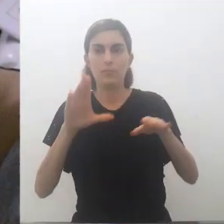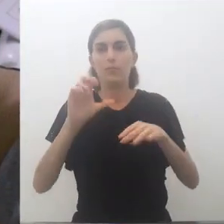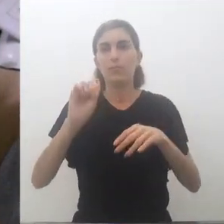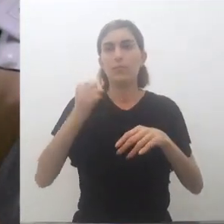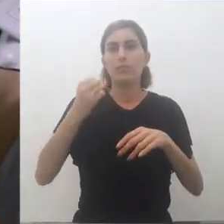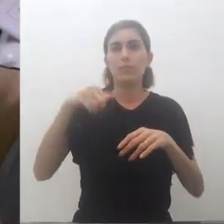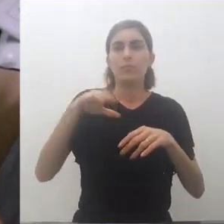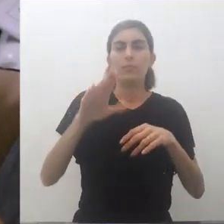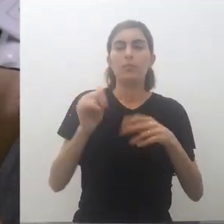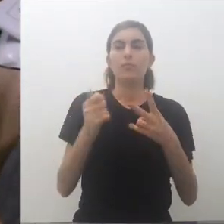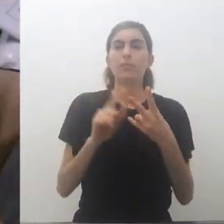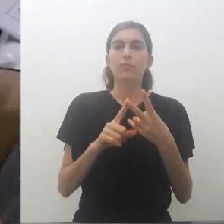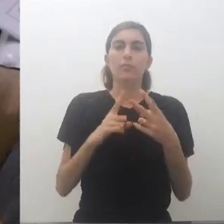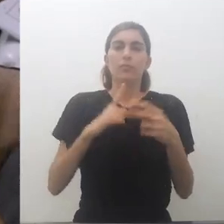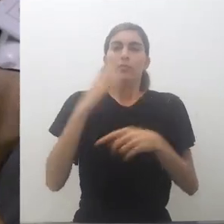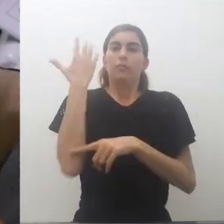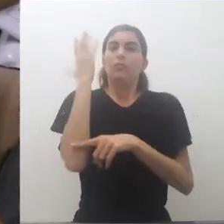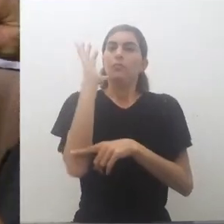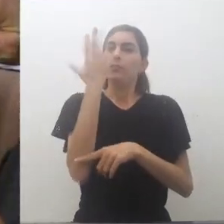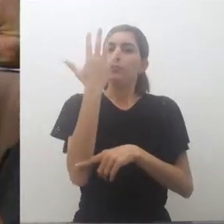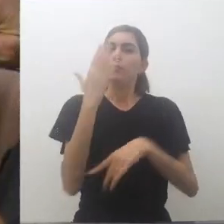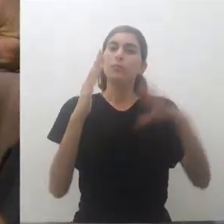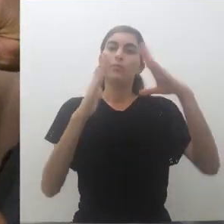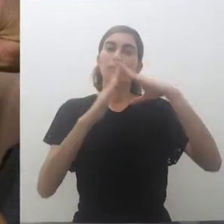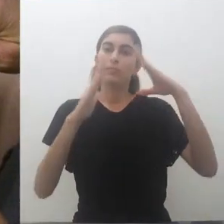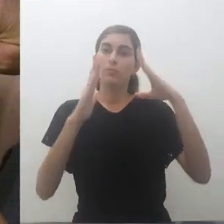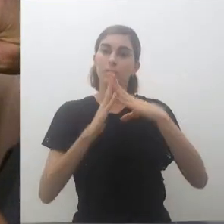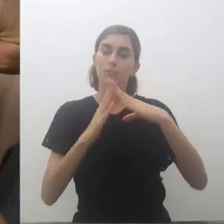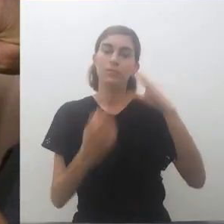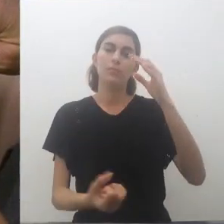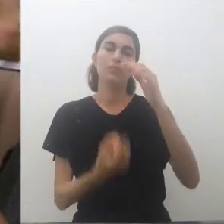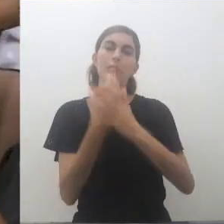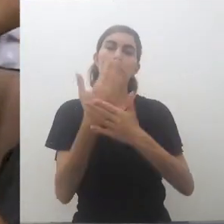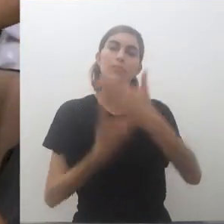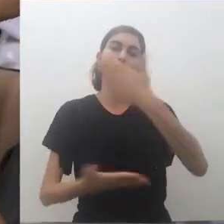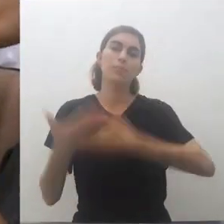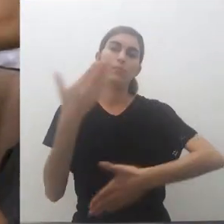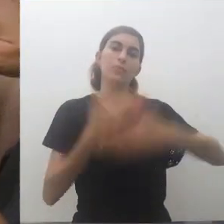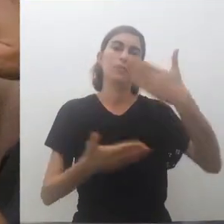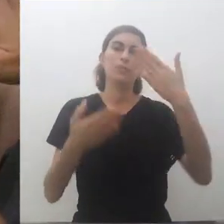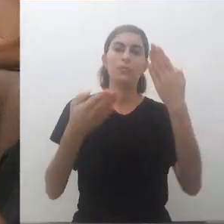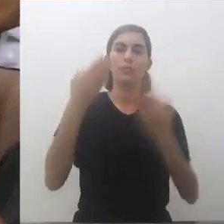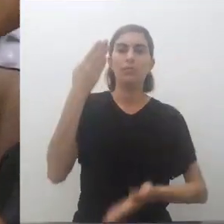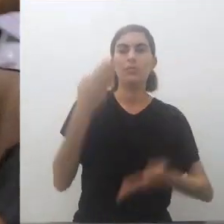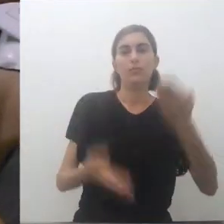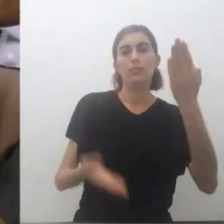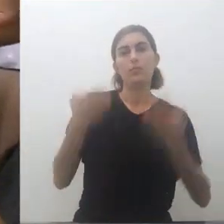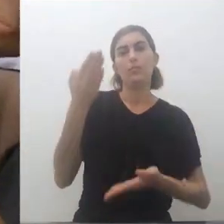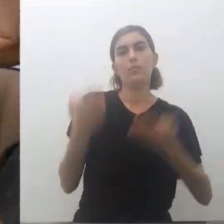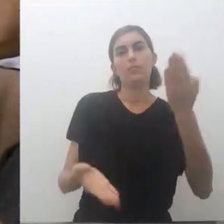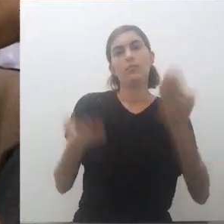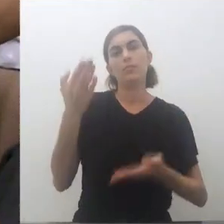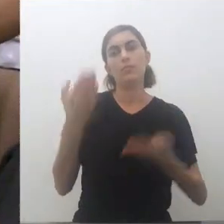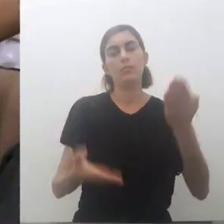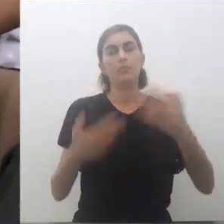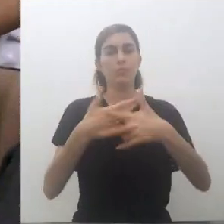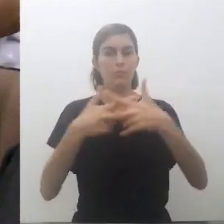e temos a árvore e a casa, criando uma relação de equilíbrio entre os